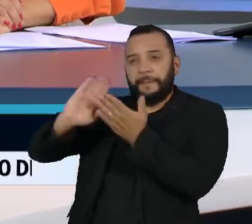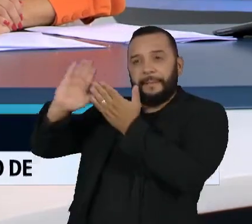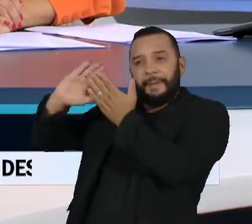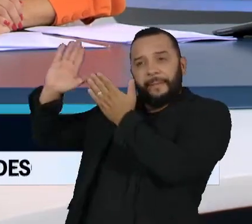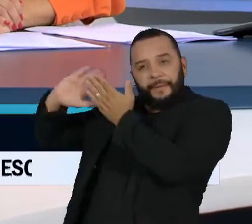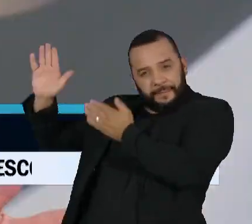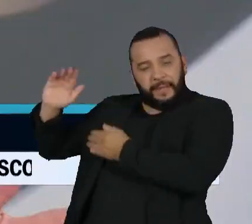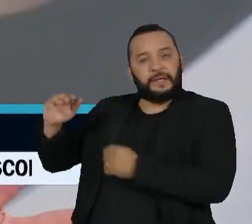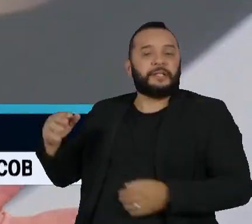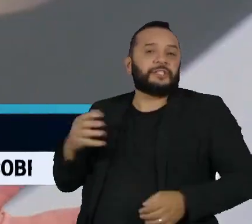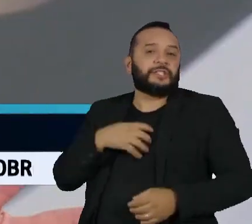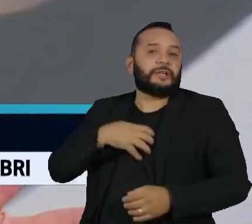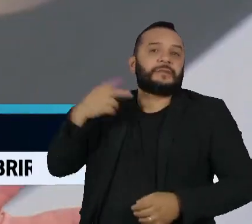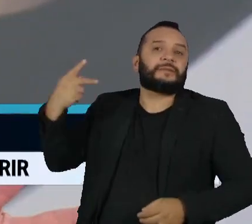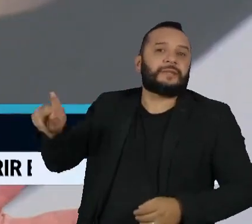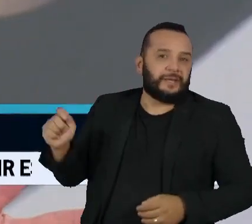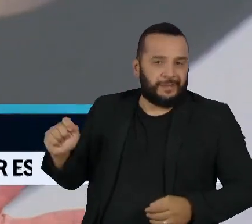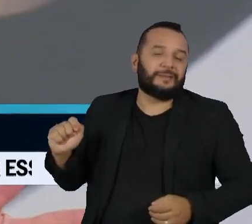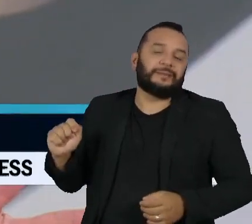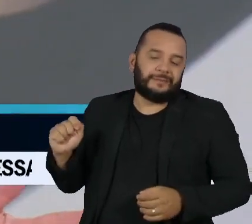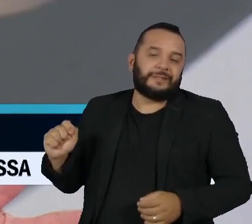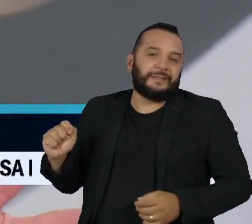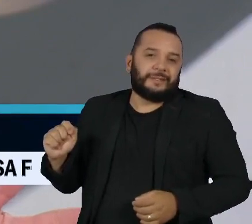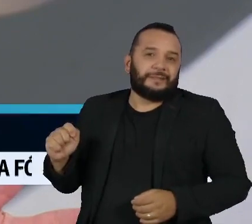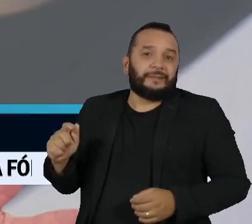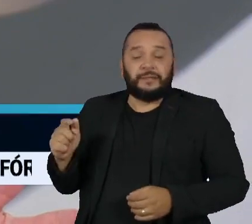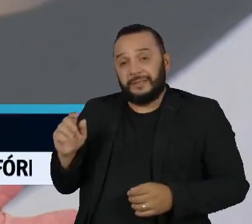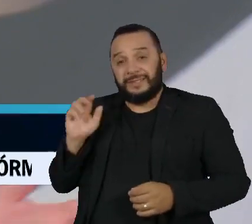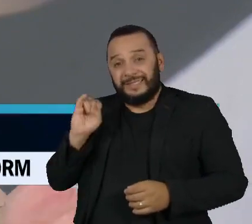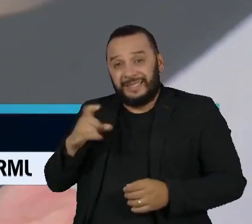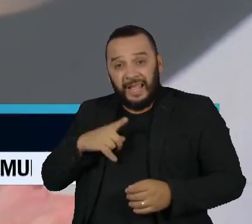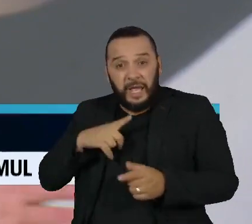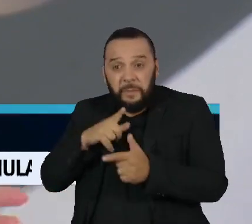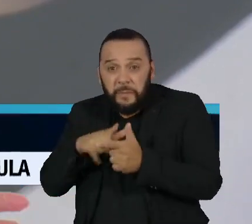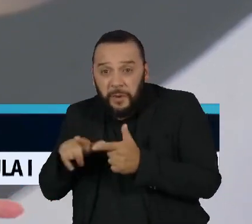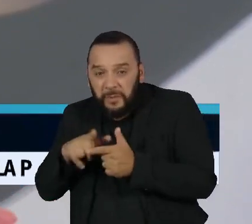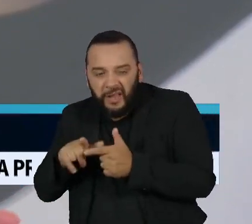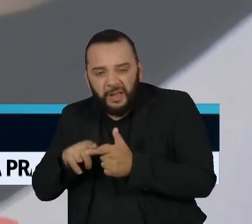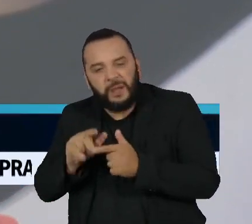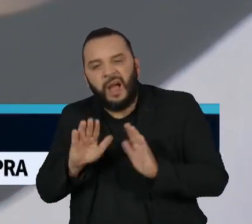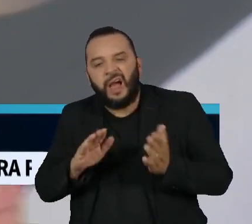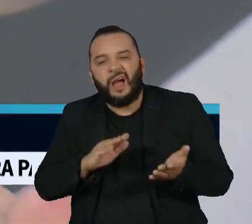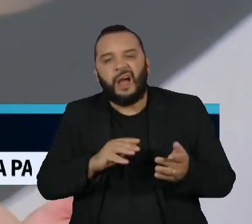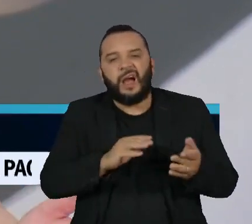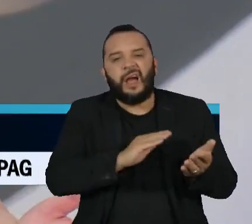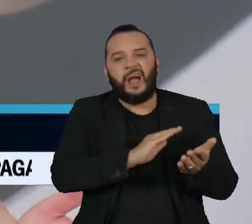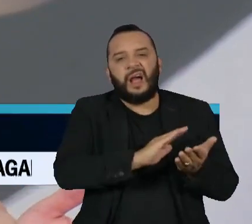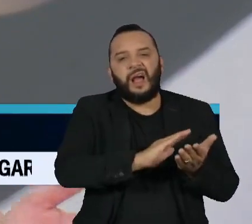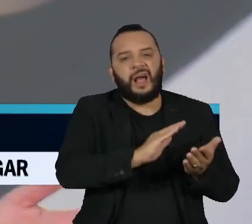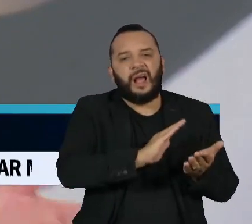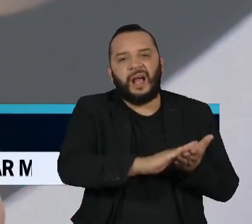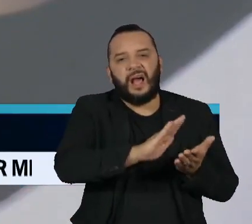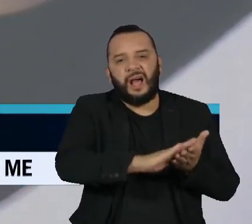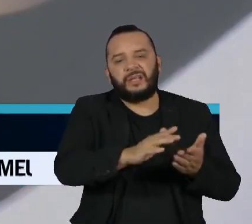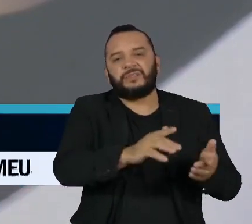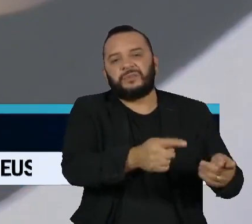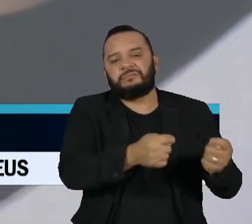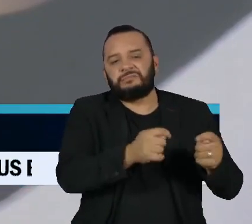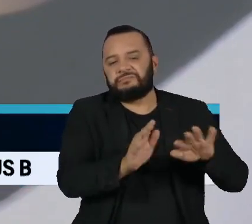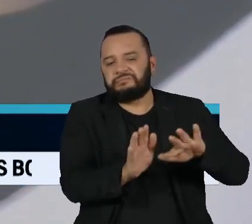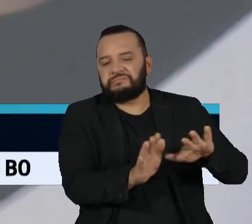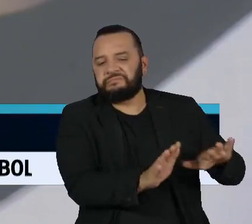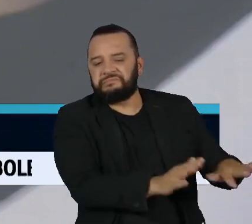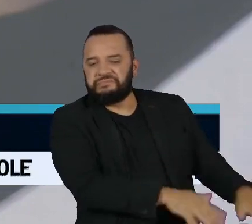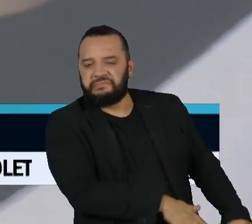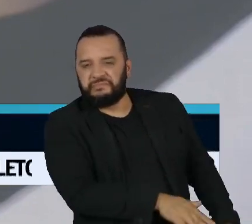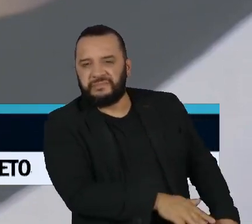nos momentos em que, eventualmente, ele vai ter problemas para ficar dentro dela. Então, ela só vale para quando ele consegue ficar dentro. Sim. Mas quando ele não